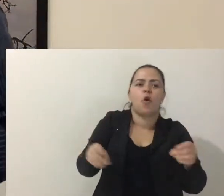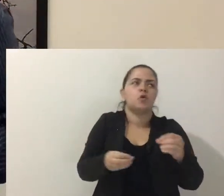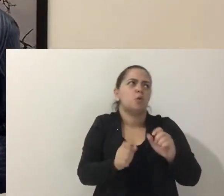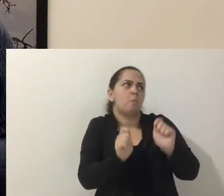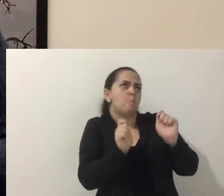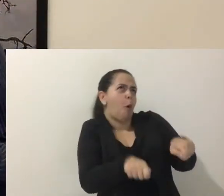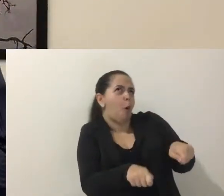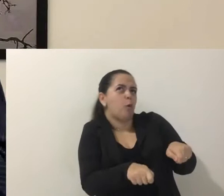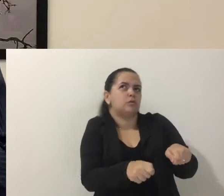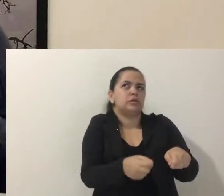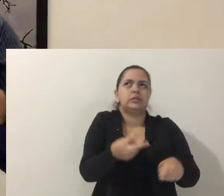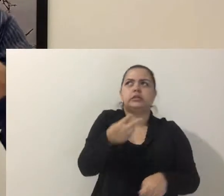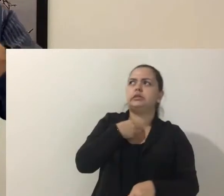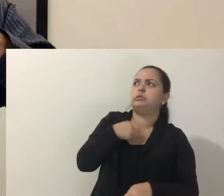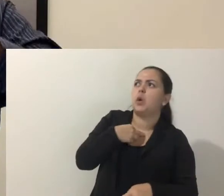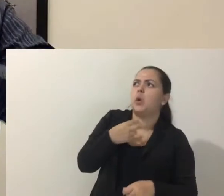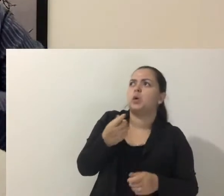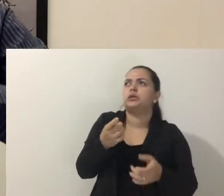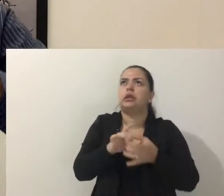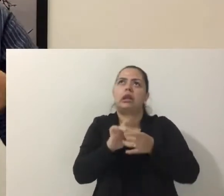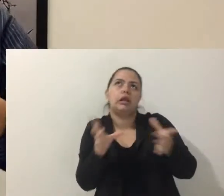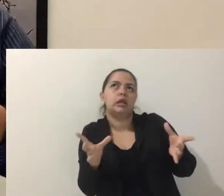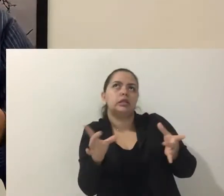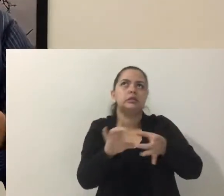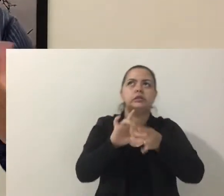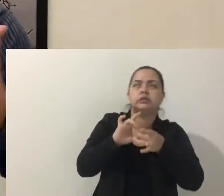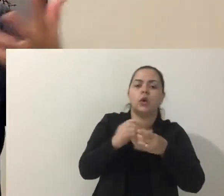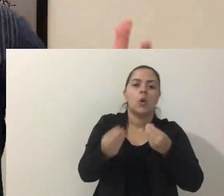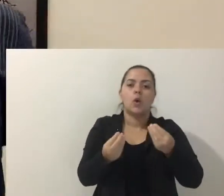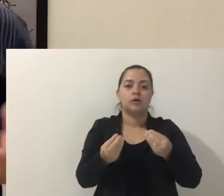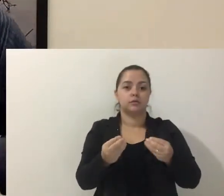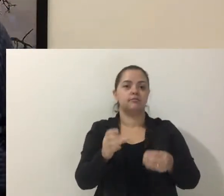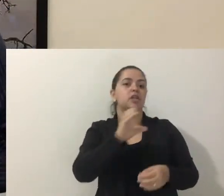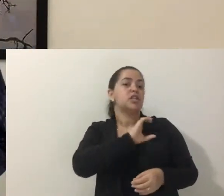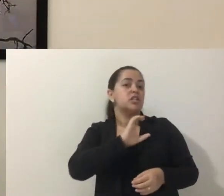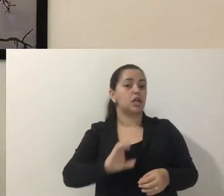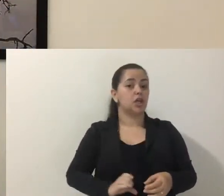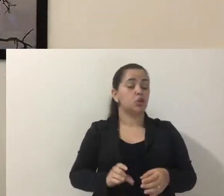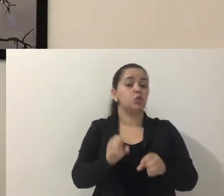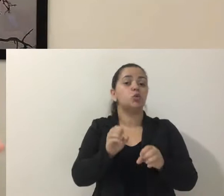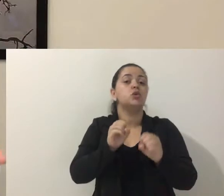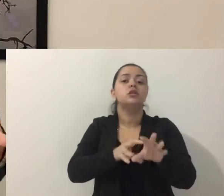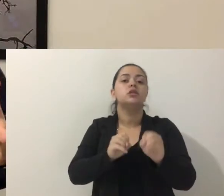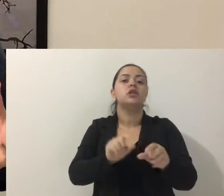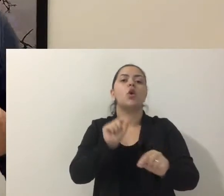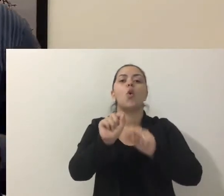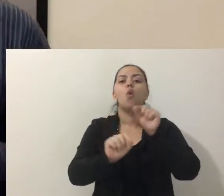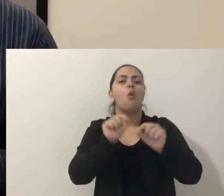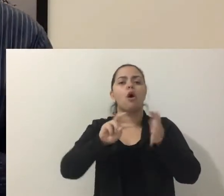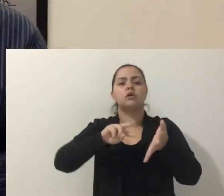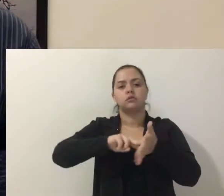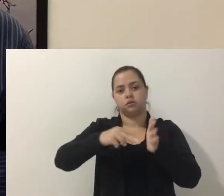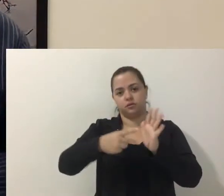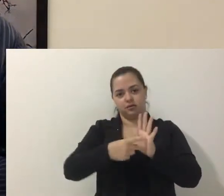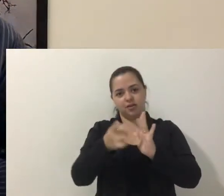o que Cristo nos ensina aqui é nós focarmos, na verdade, o que significa o casamento. O que é o casamento? Eu